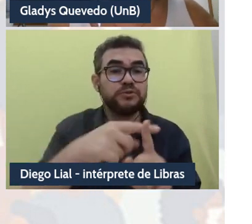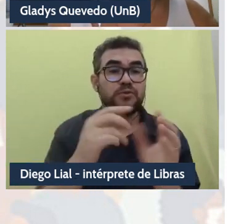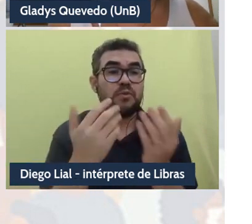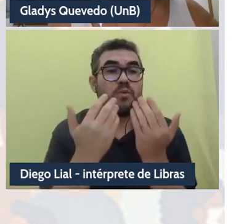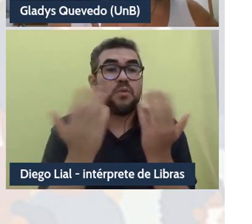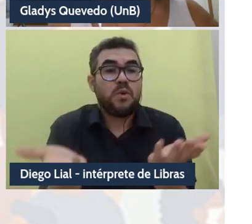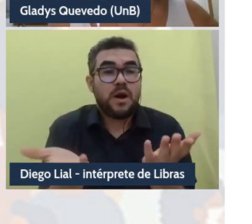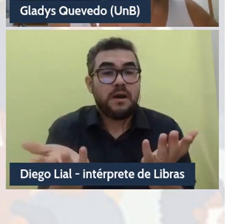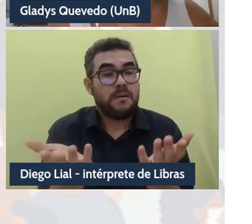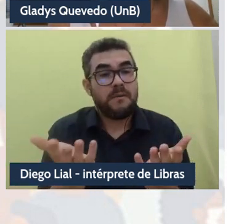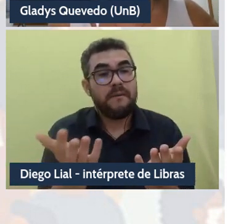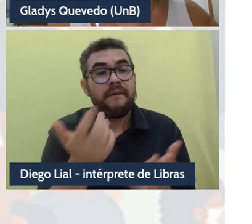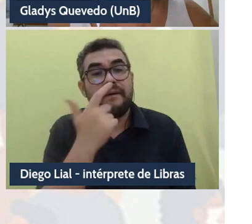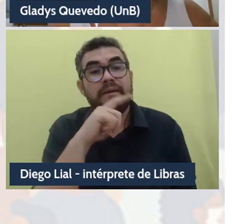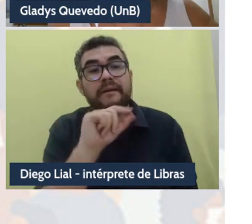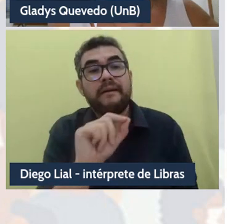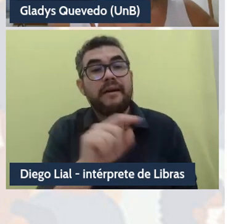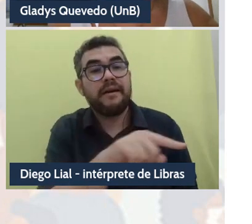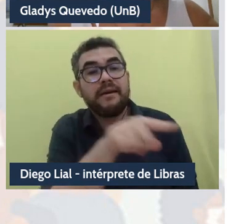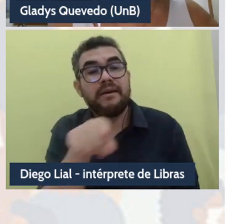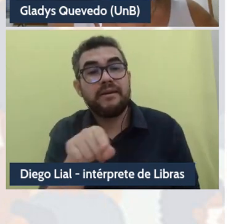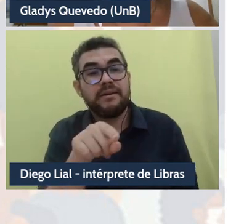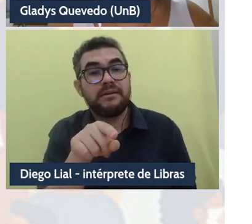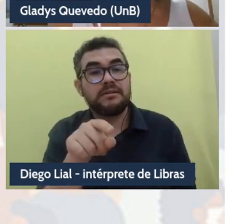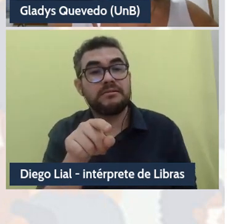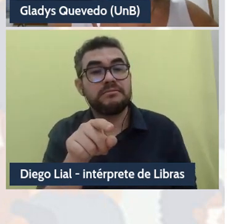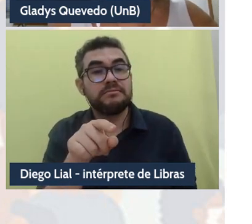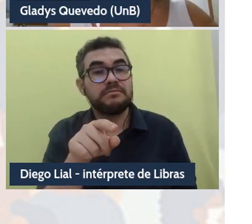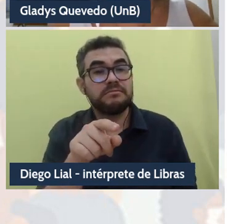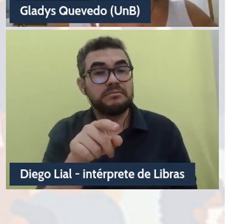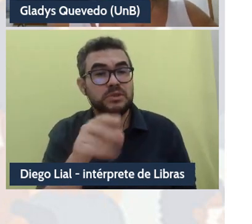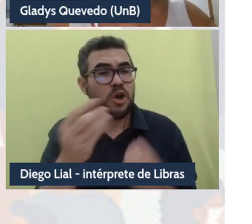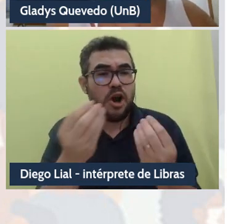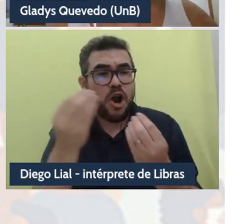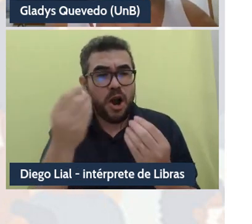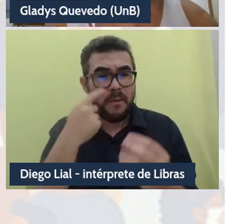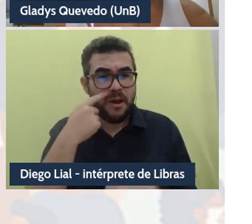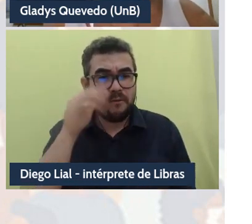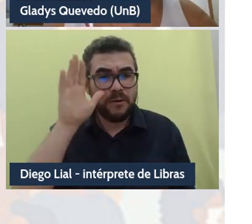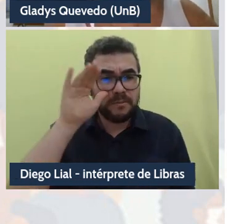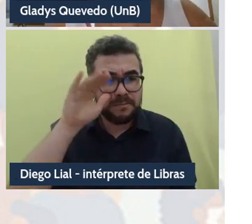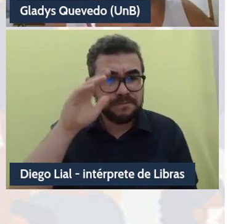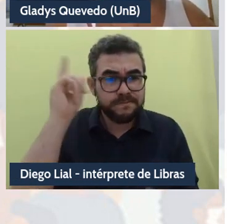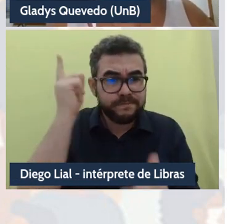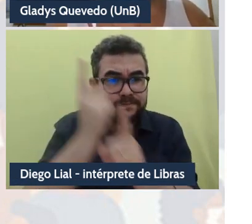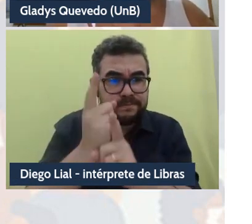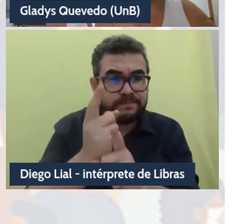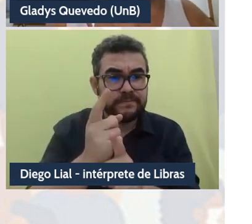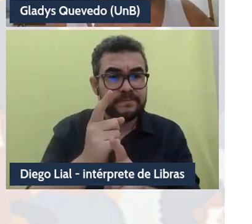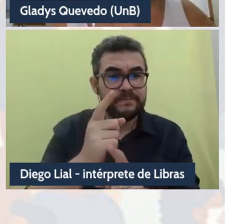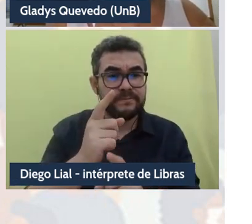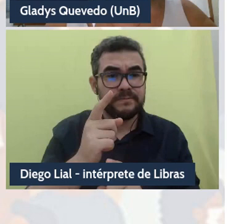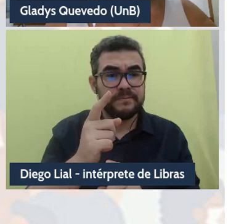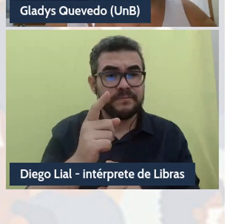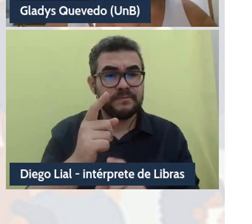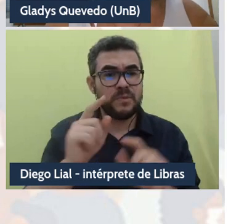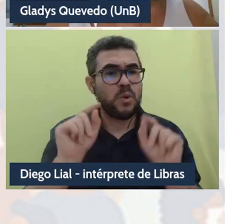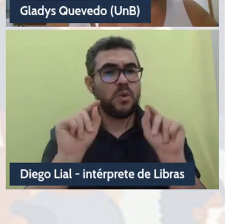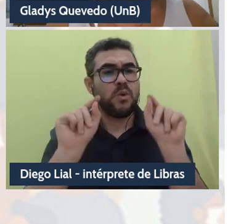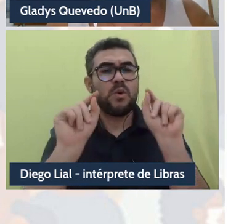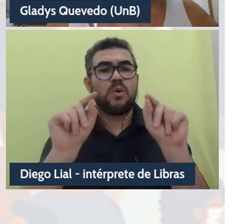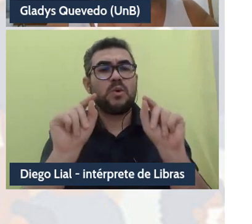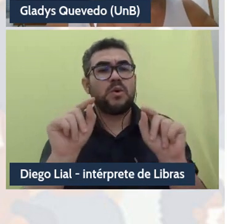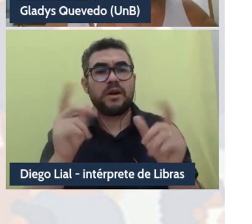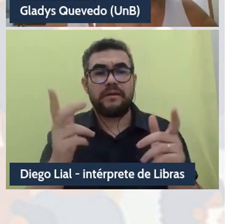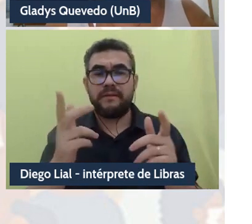ou formas esse impacto vai poder ser identificado? O que nós podemos ocasionar? O que nós